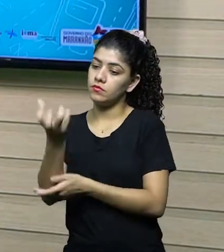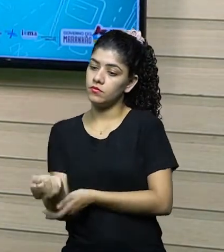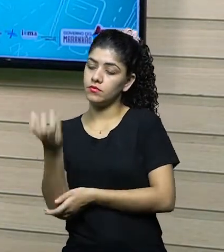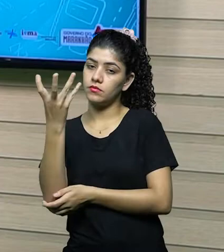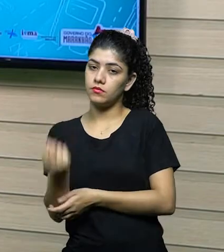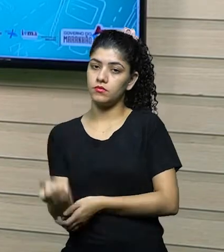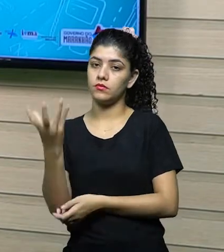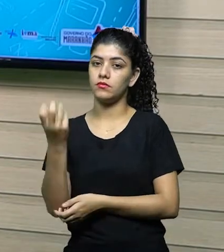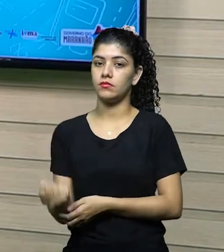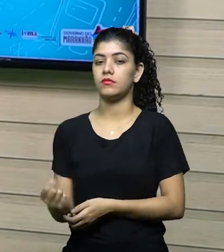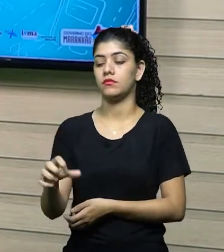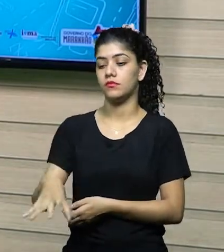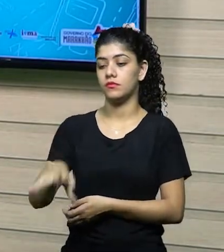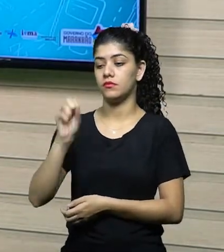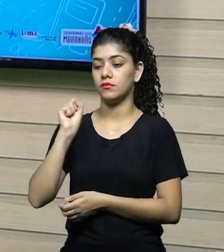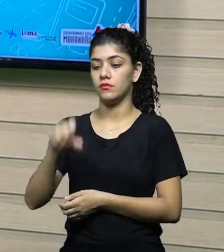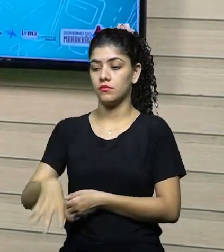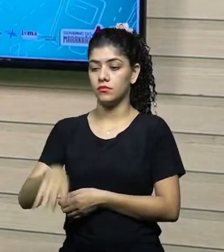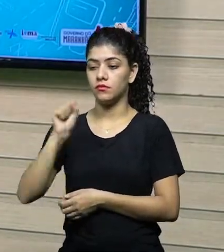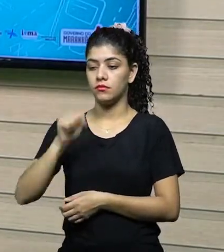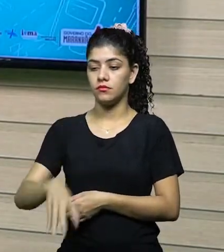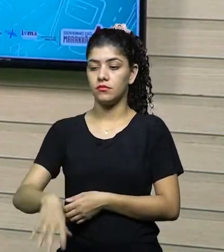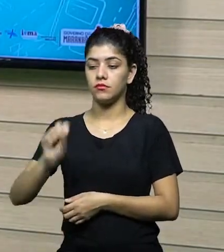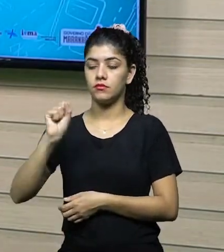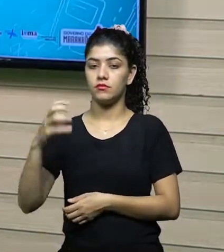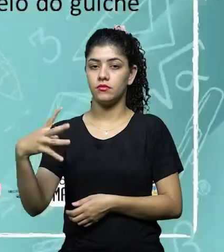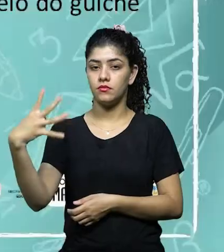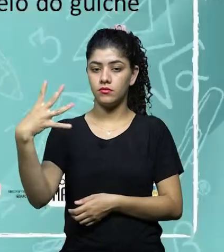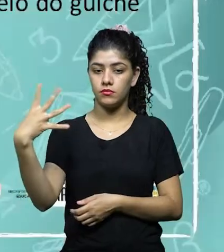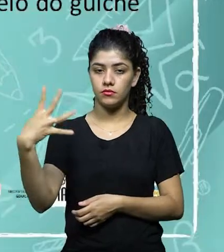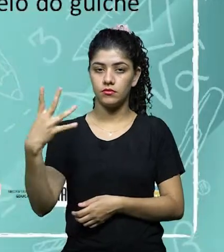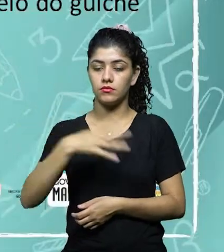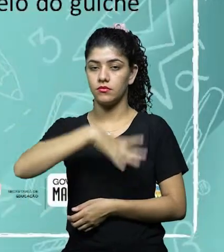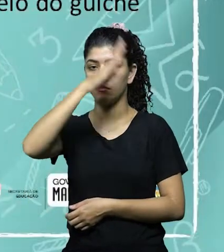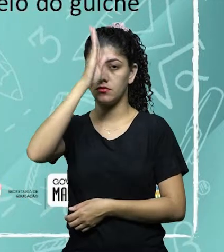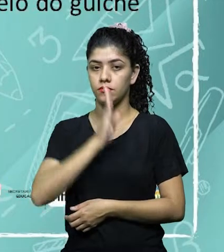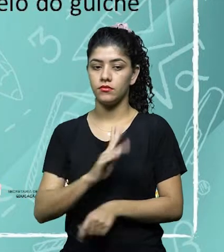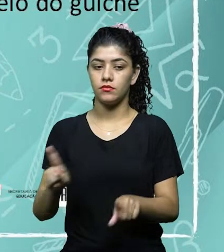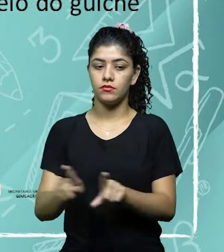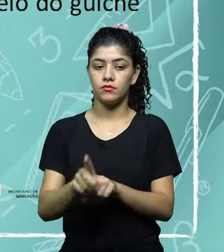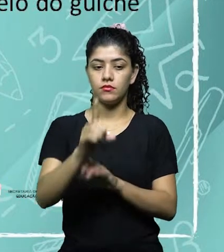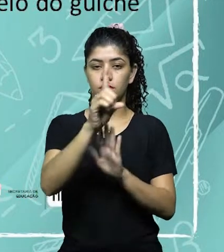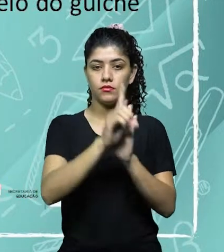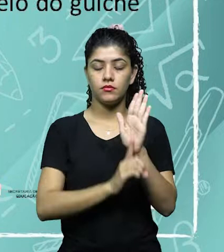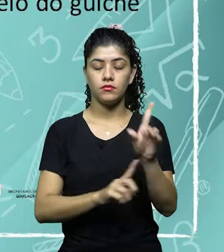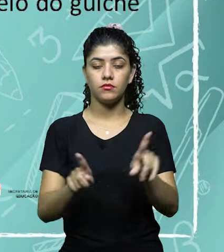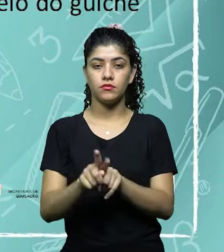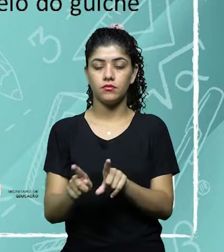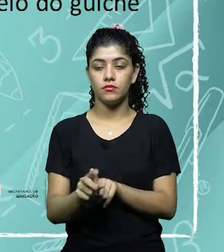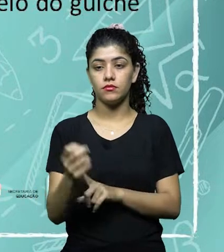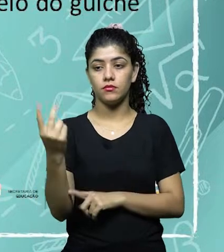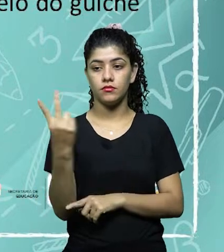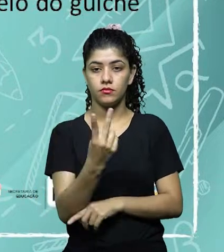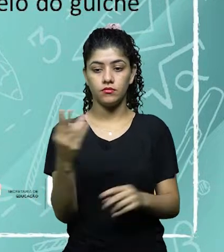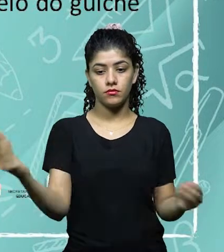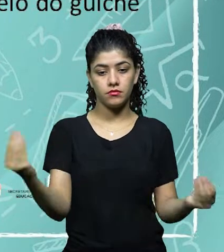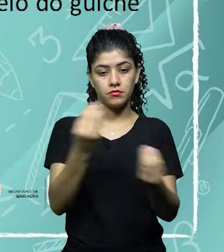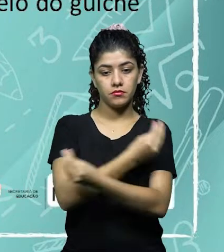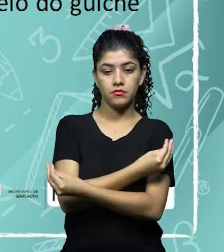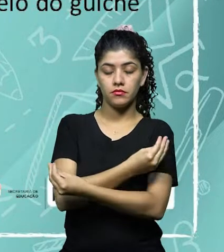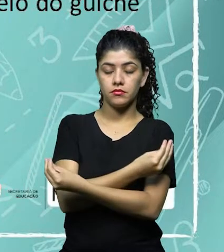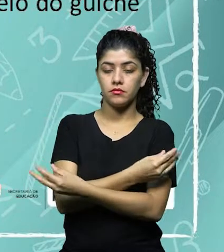4 saques sem ser cobrado nada, né? É um serviço gratuito. Você tem direito também a 2 transferências